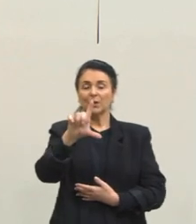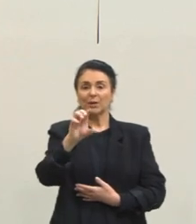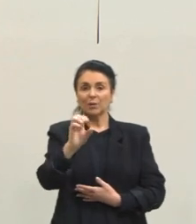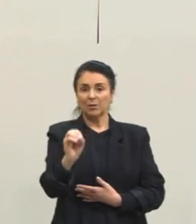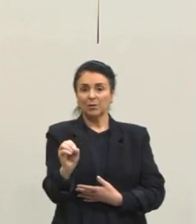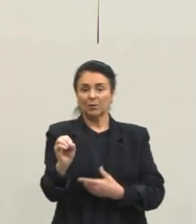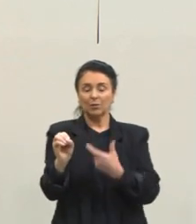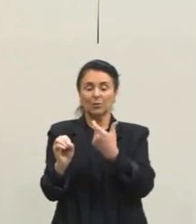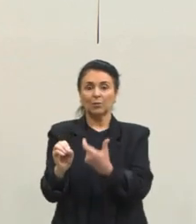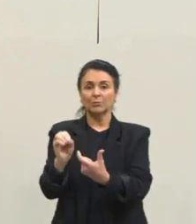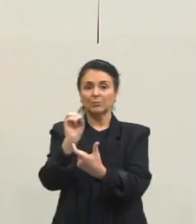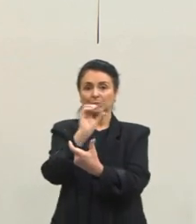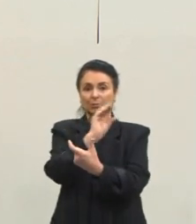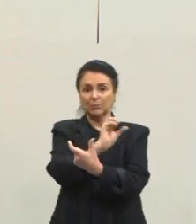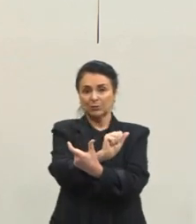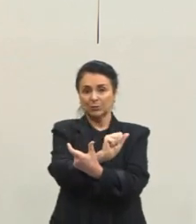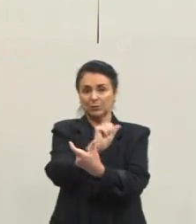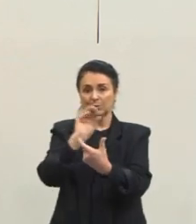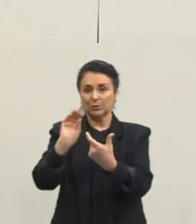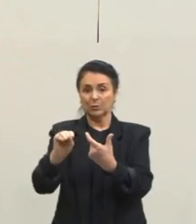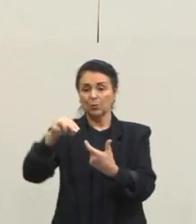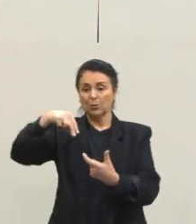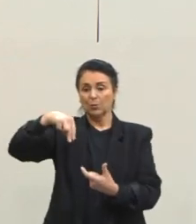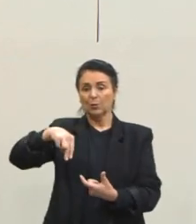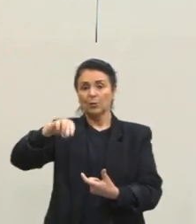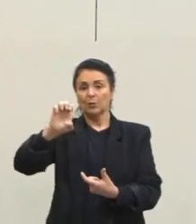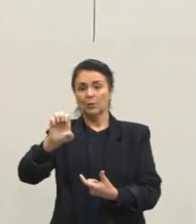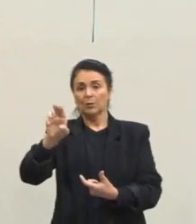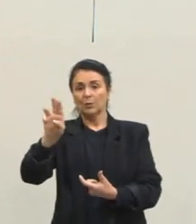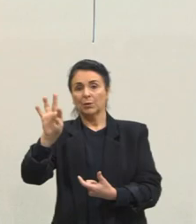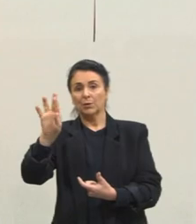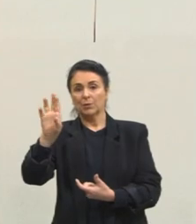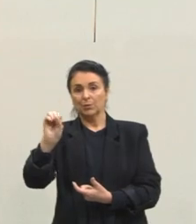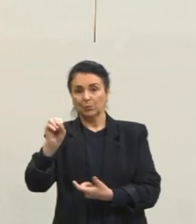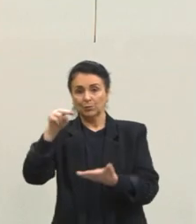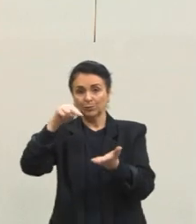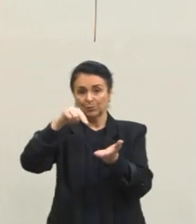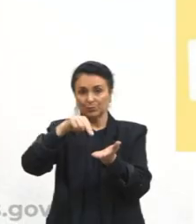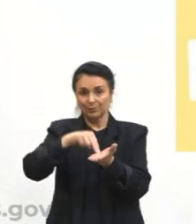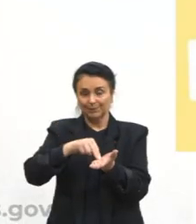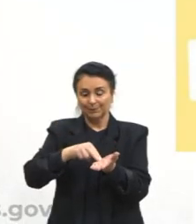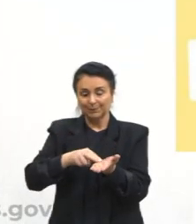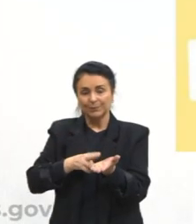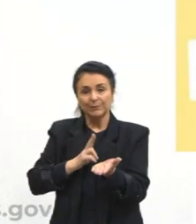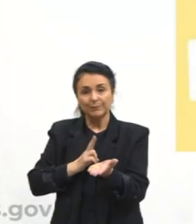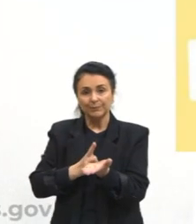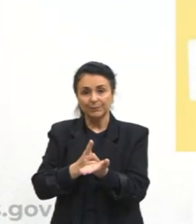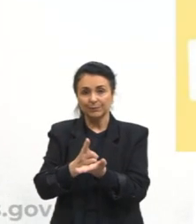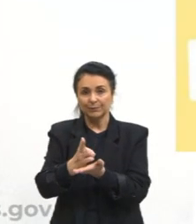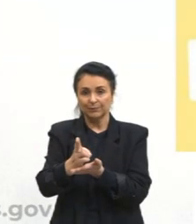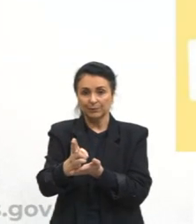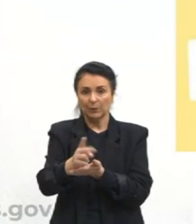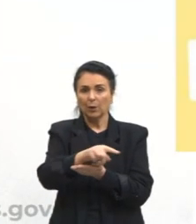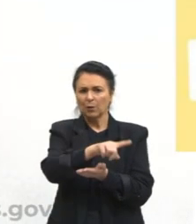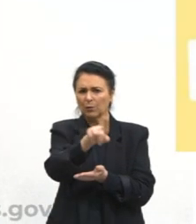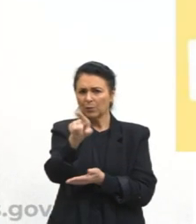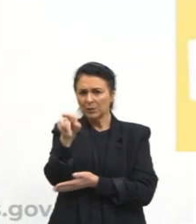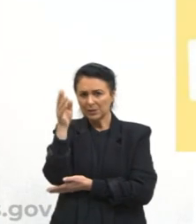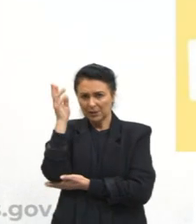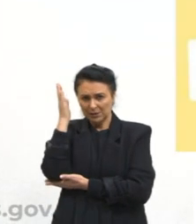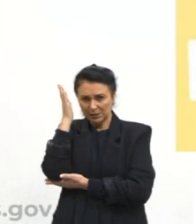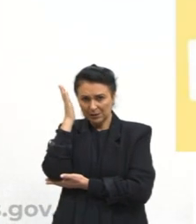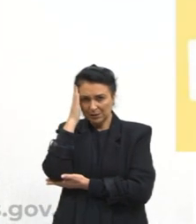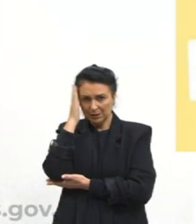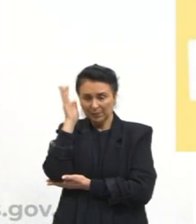louco como artigo neutro Olá seguindo gente você sabe lembrando